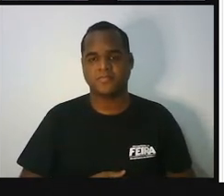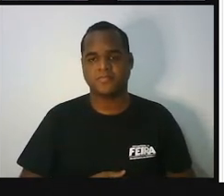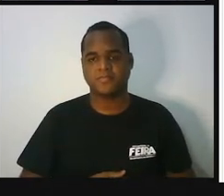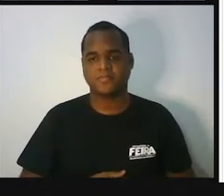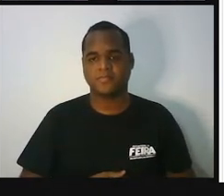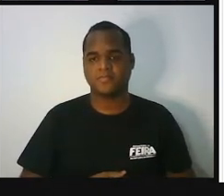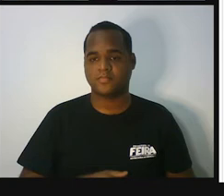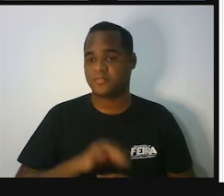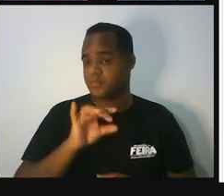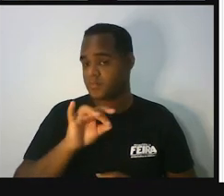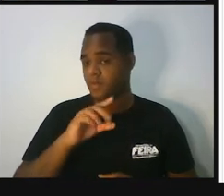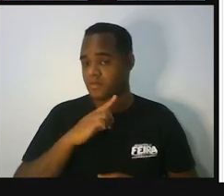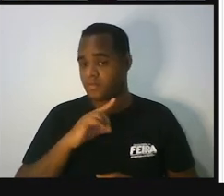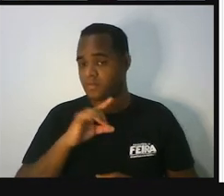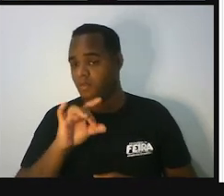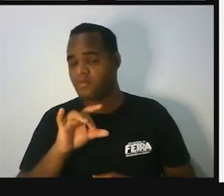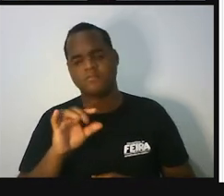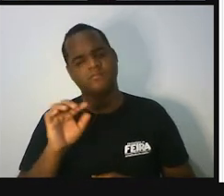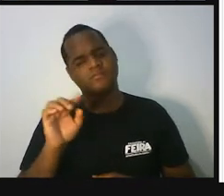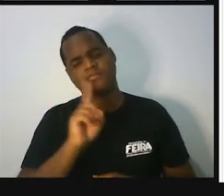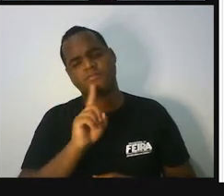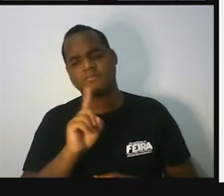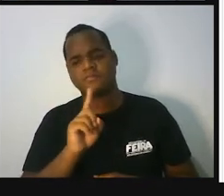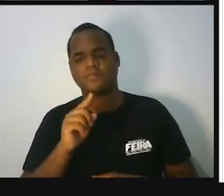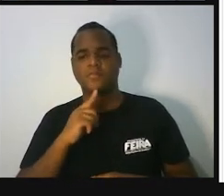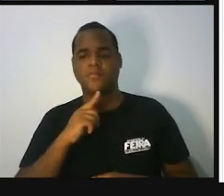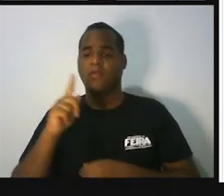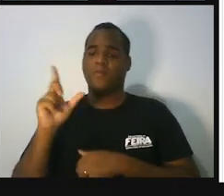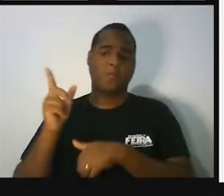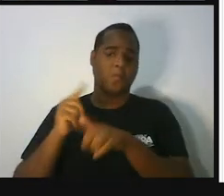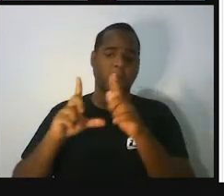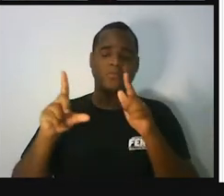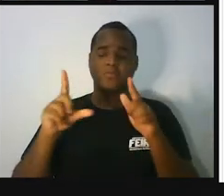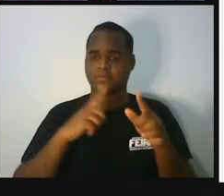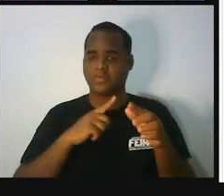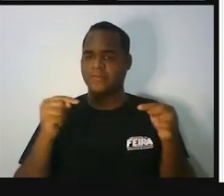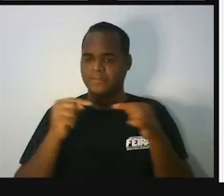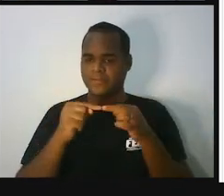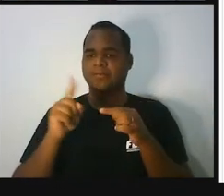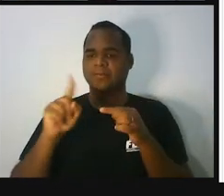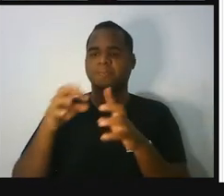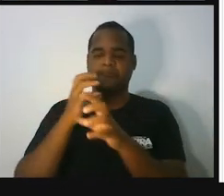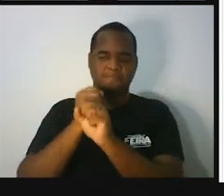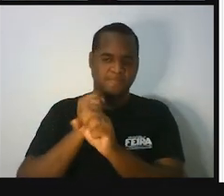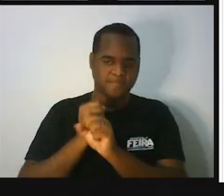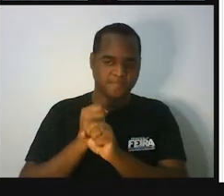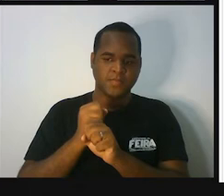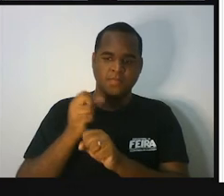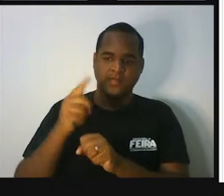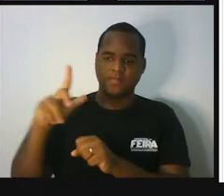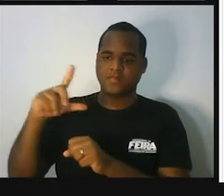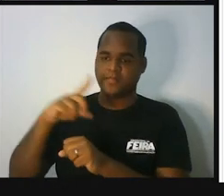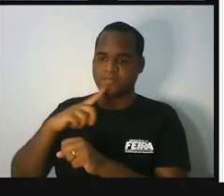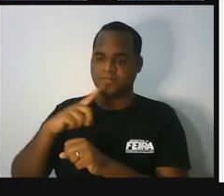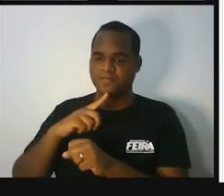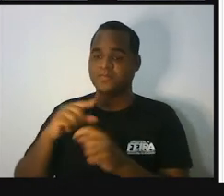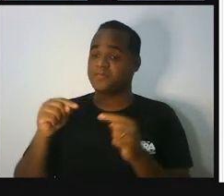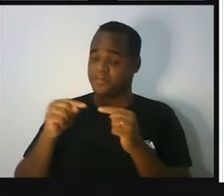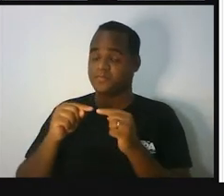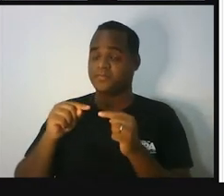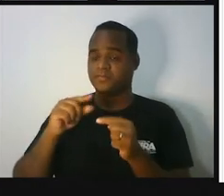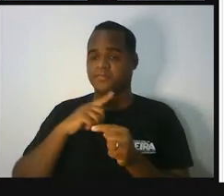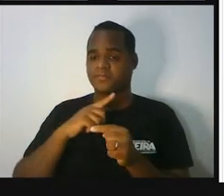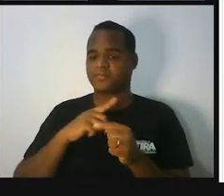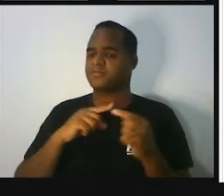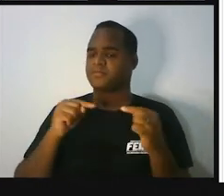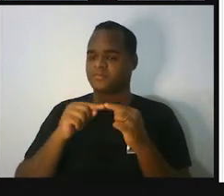Mas é só os lados? Não. Além dos lados terem a mesma medida, os ângulos internos vão